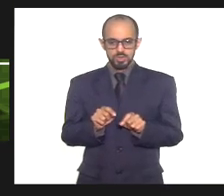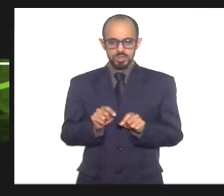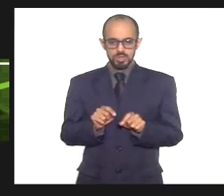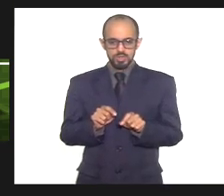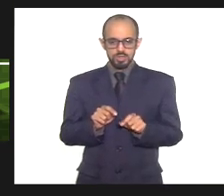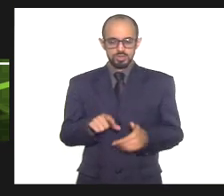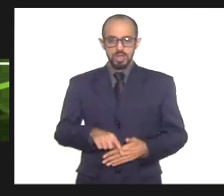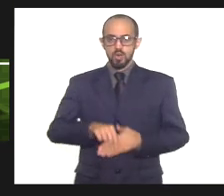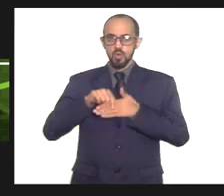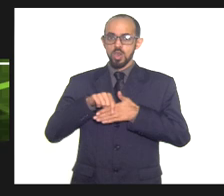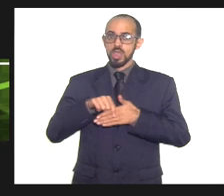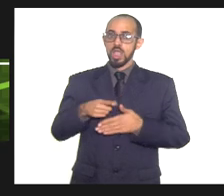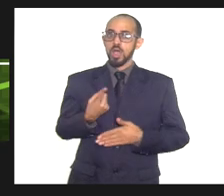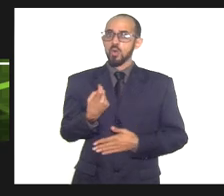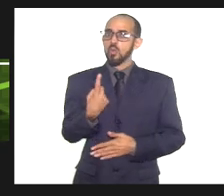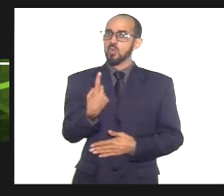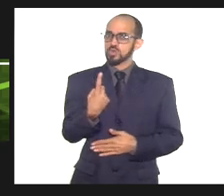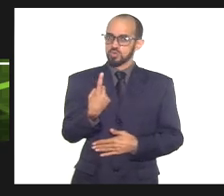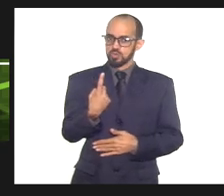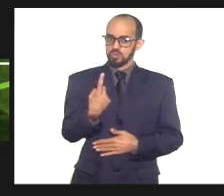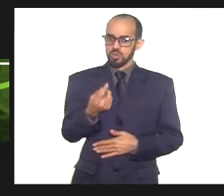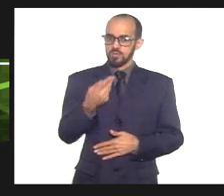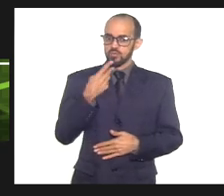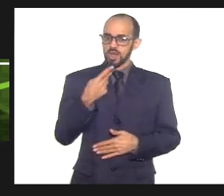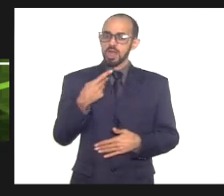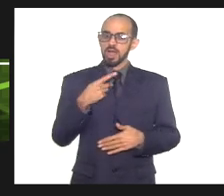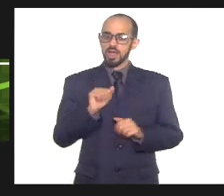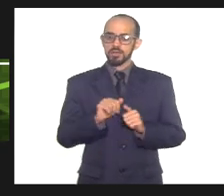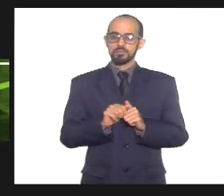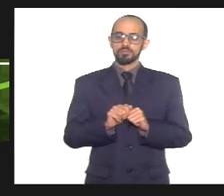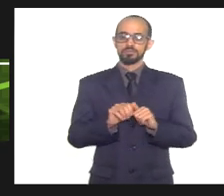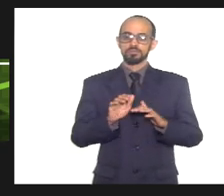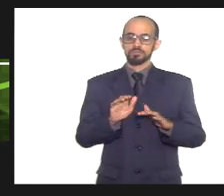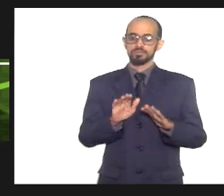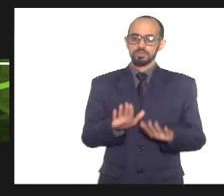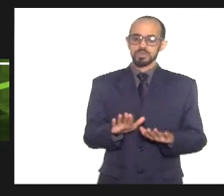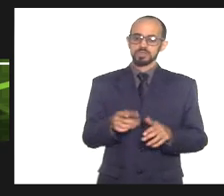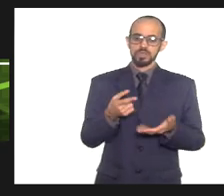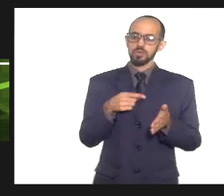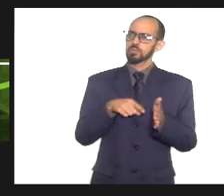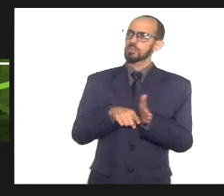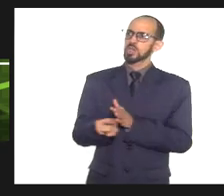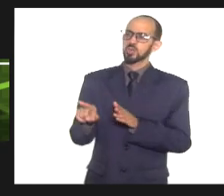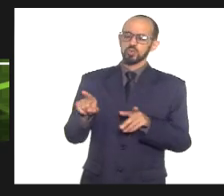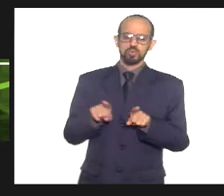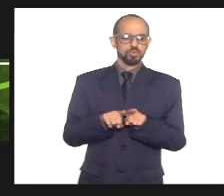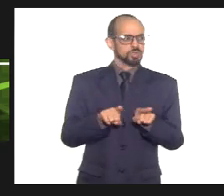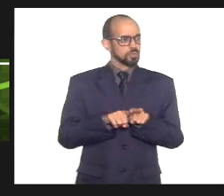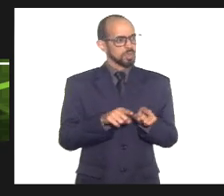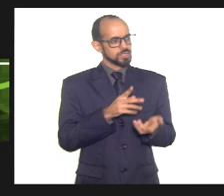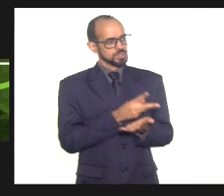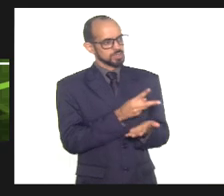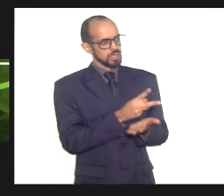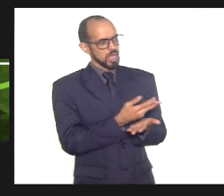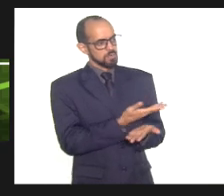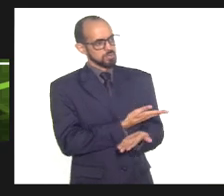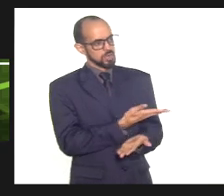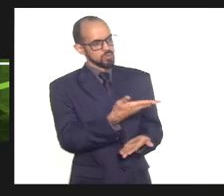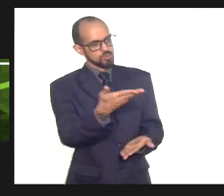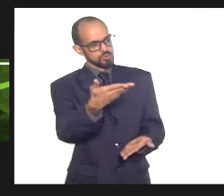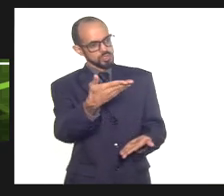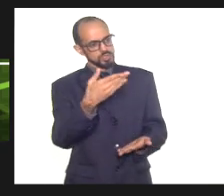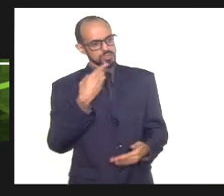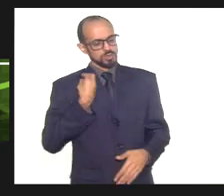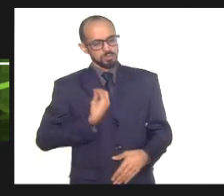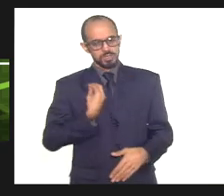protagonista único, ainda quero ouvir a total. Eu pergunto se entre os partícipes tem algum